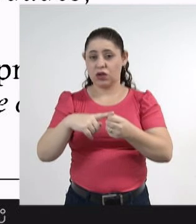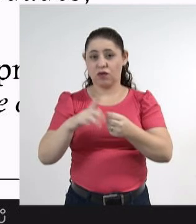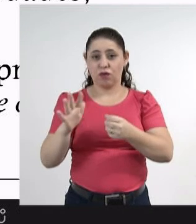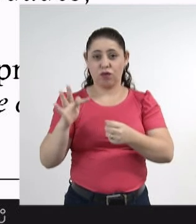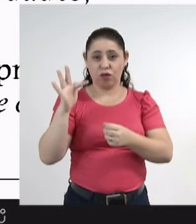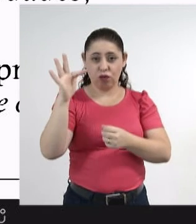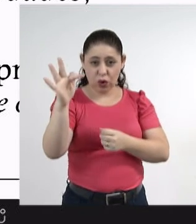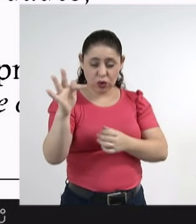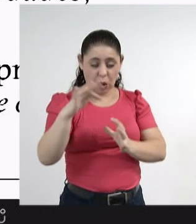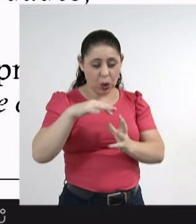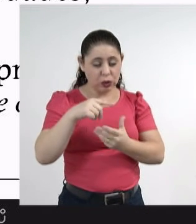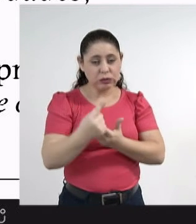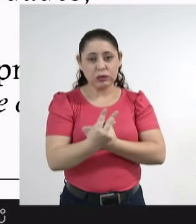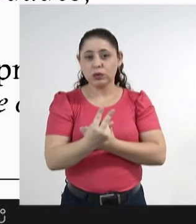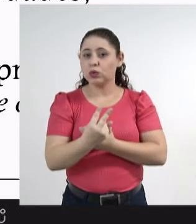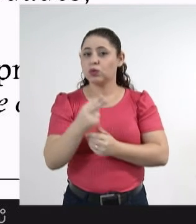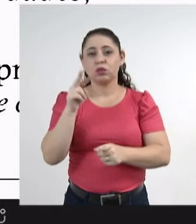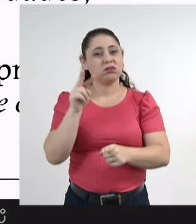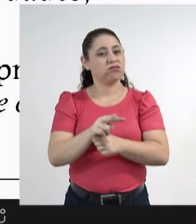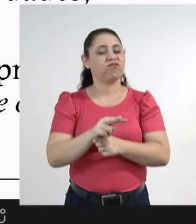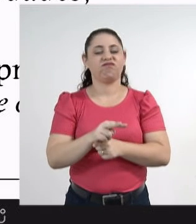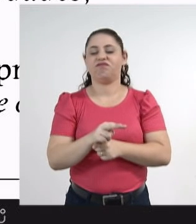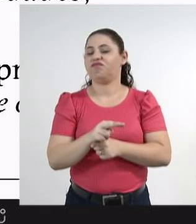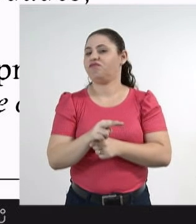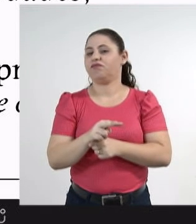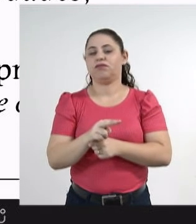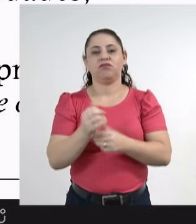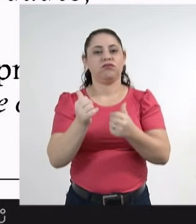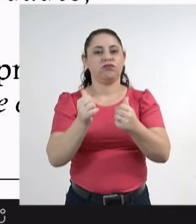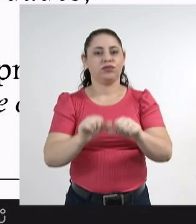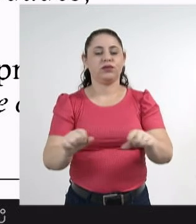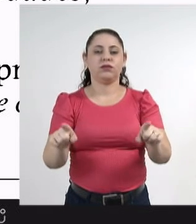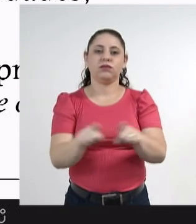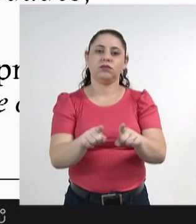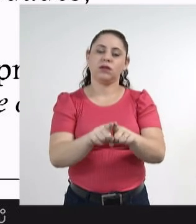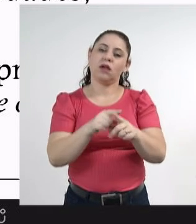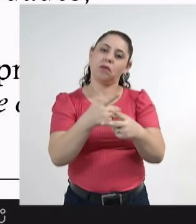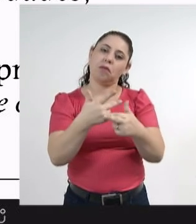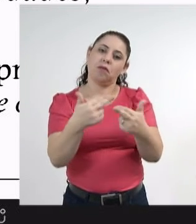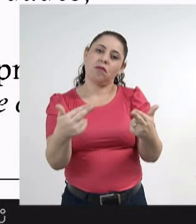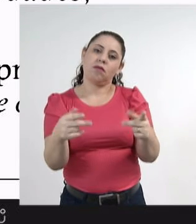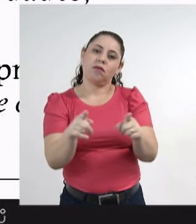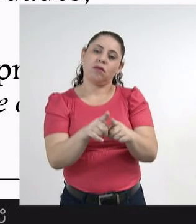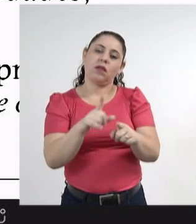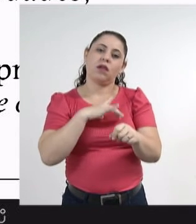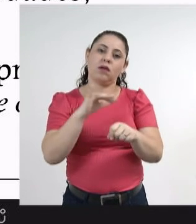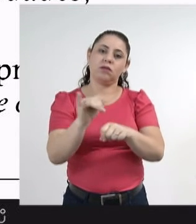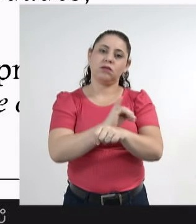futuro da sustentabilidade, atrai serviços, negócio, alta renda, emprego e produtos.